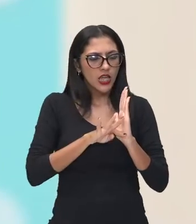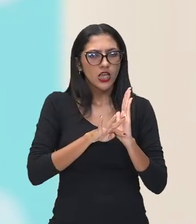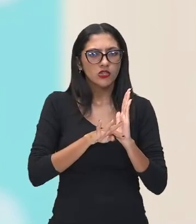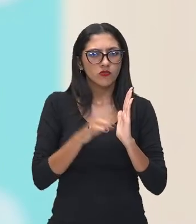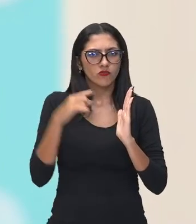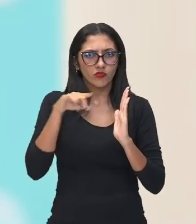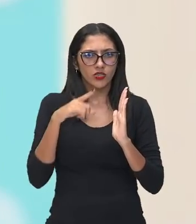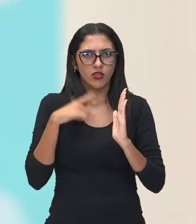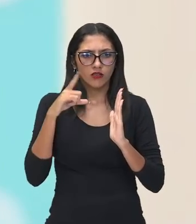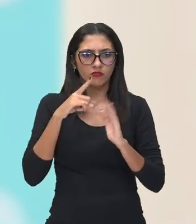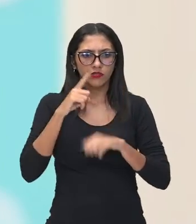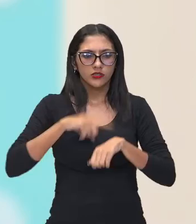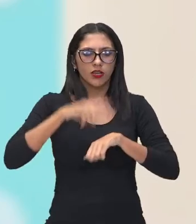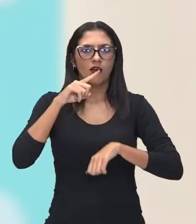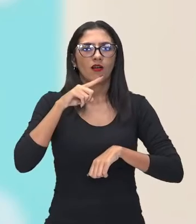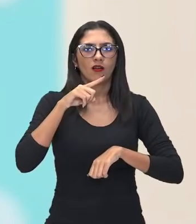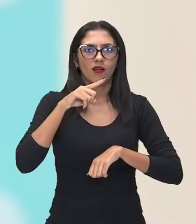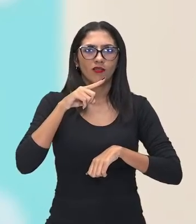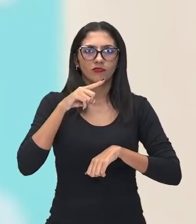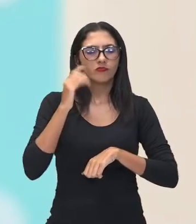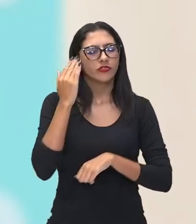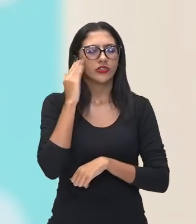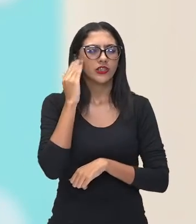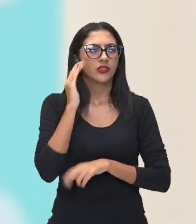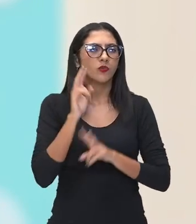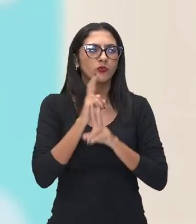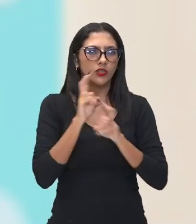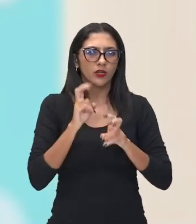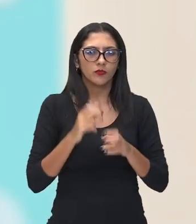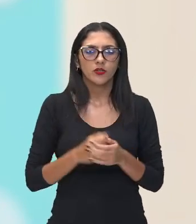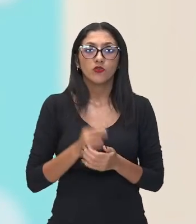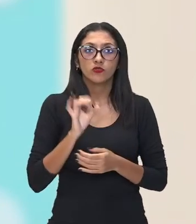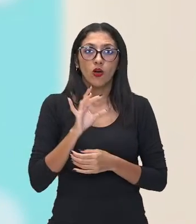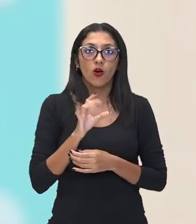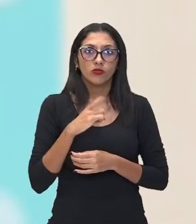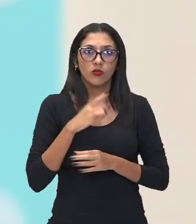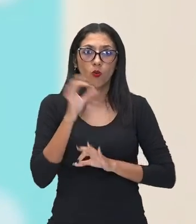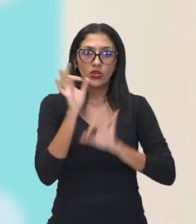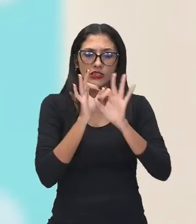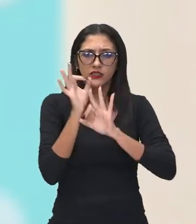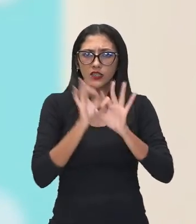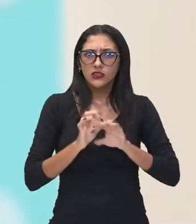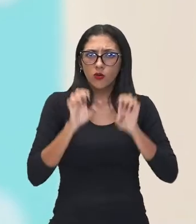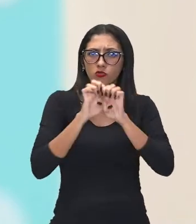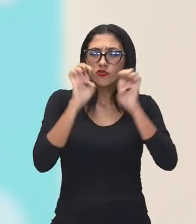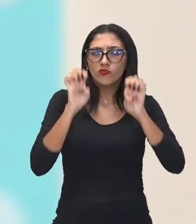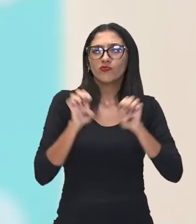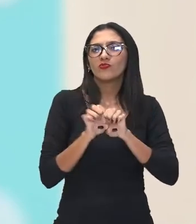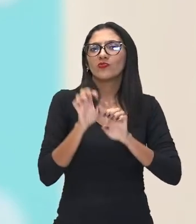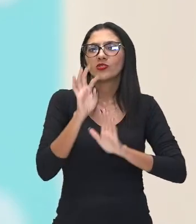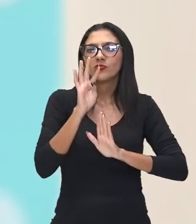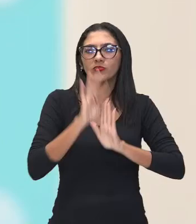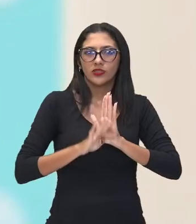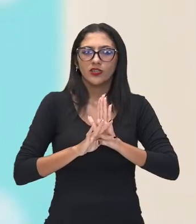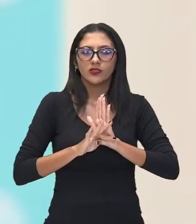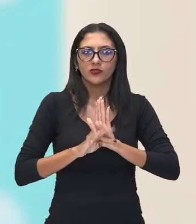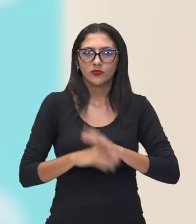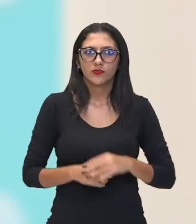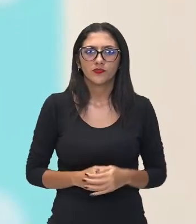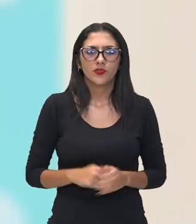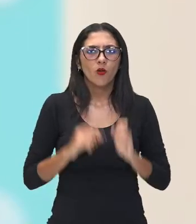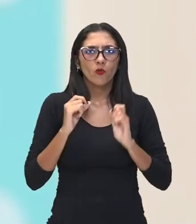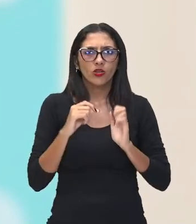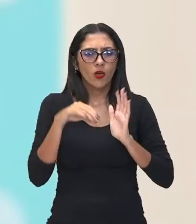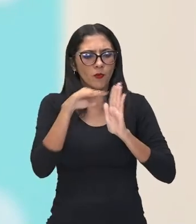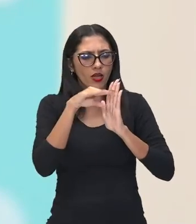vai deduzir do que se trata, pela estrutura desse texto. Não é uma receita. Quem